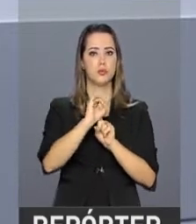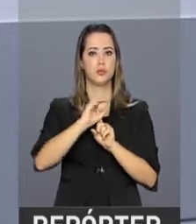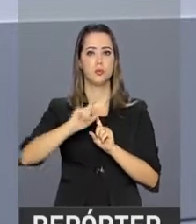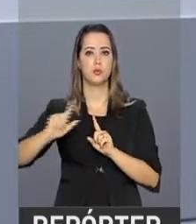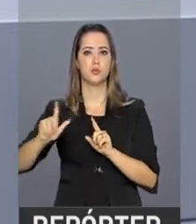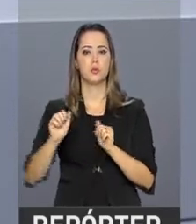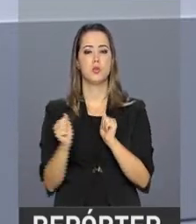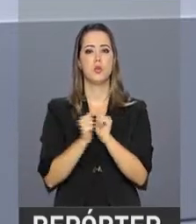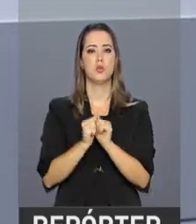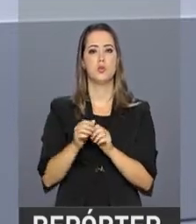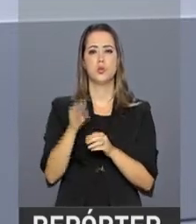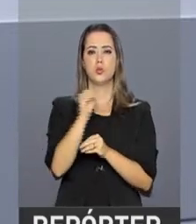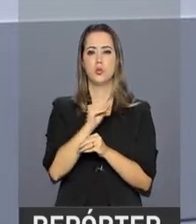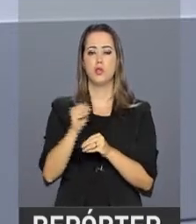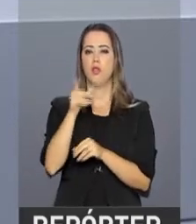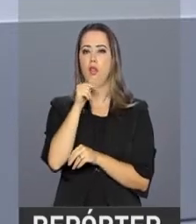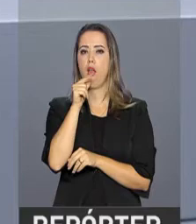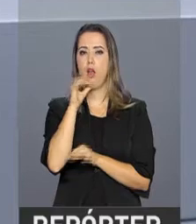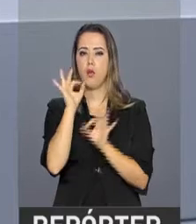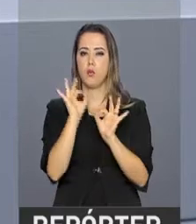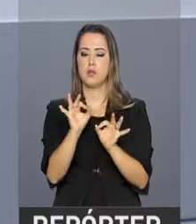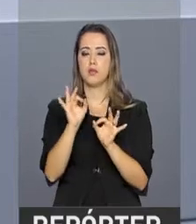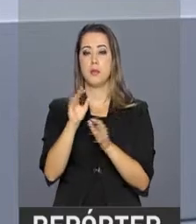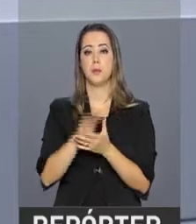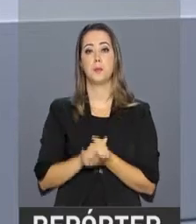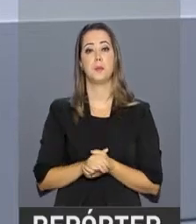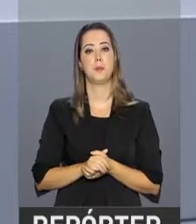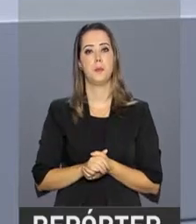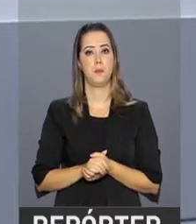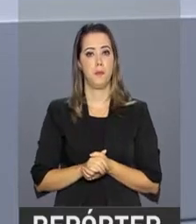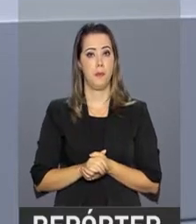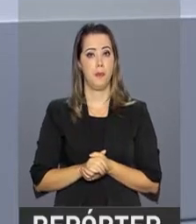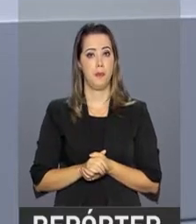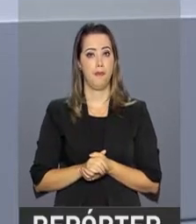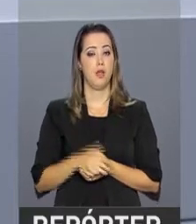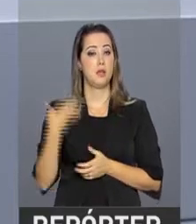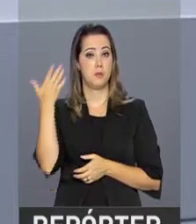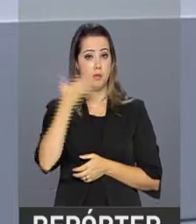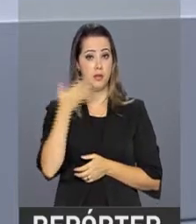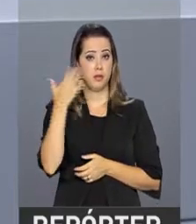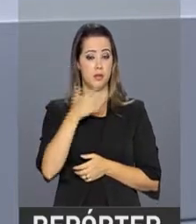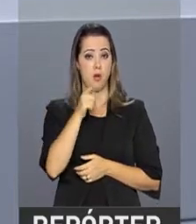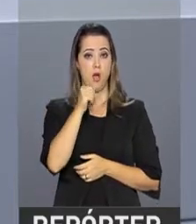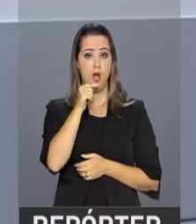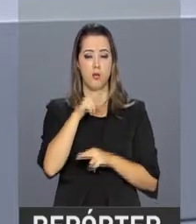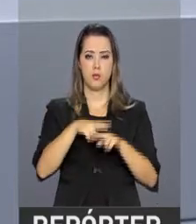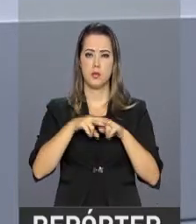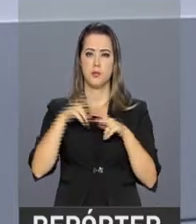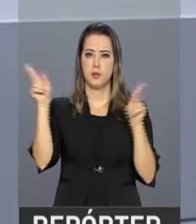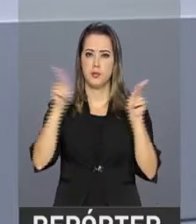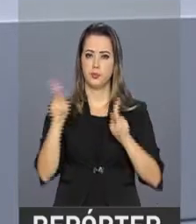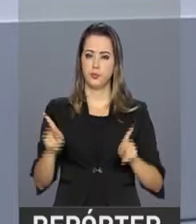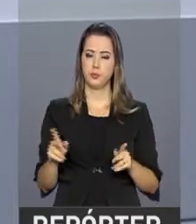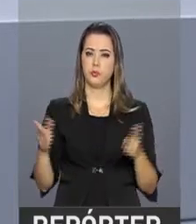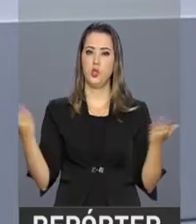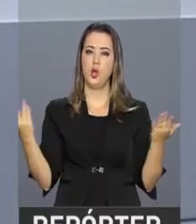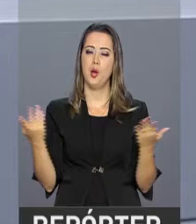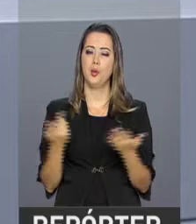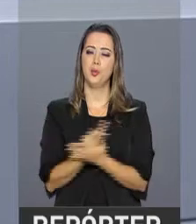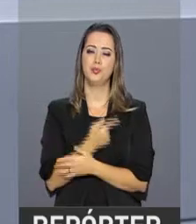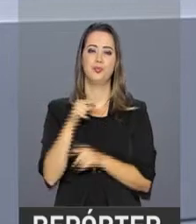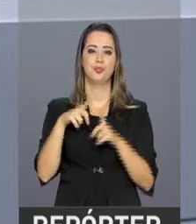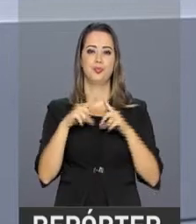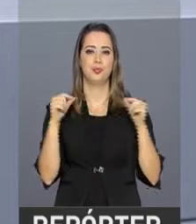discutindo a conservação e uso consciente da água no planeta o seminário águas pela paz que aconteceu em brasília